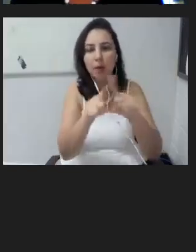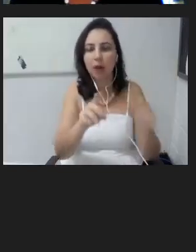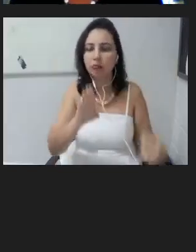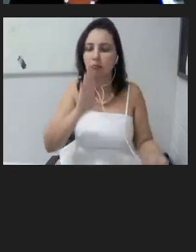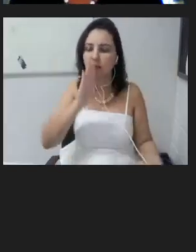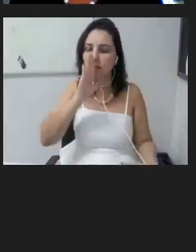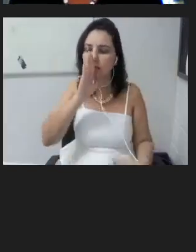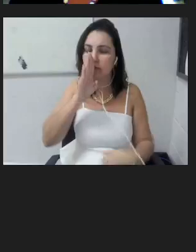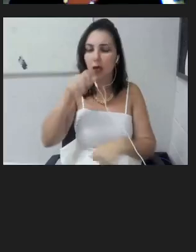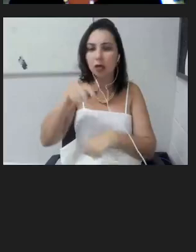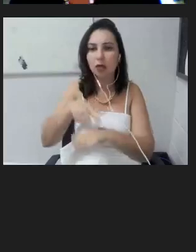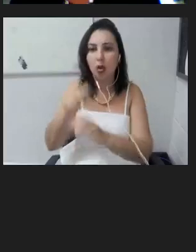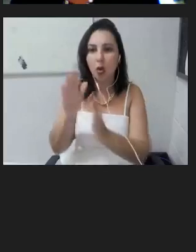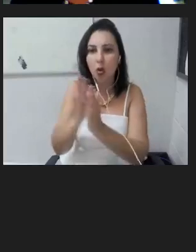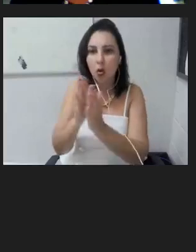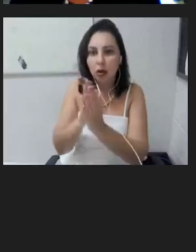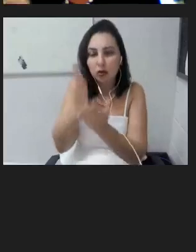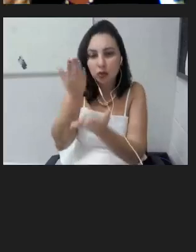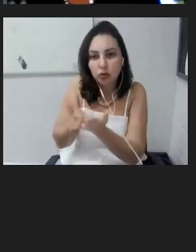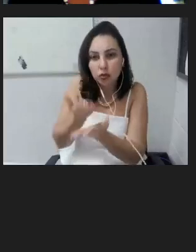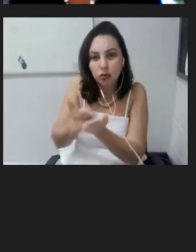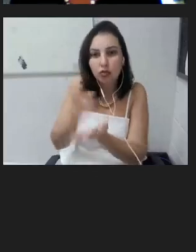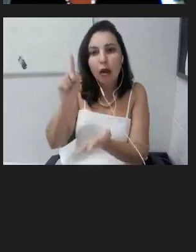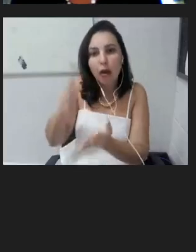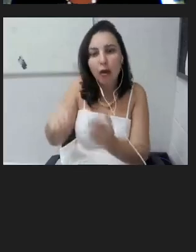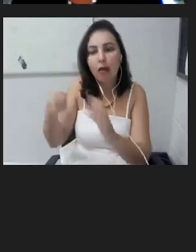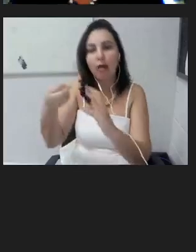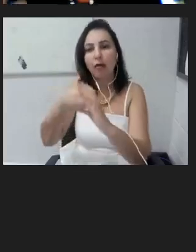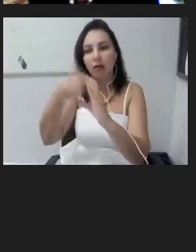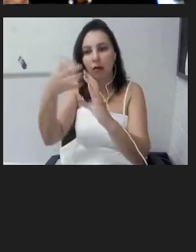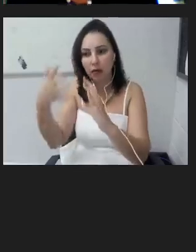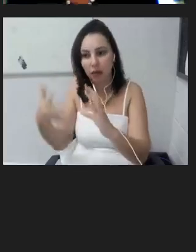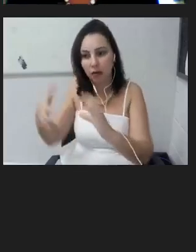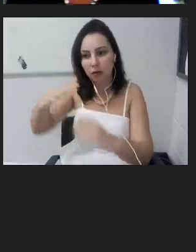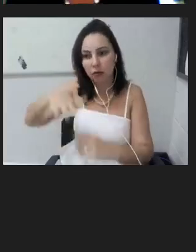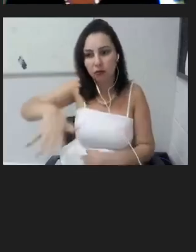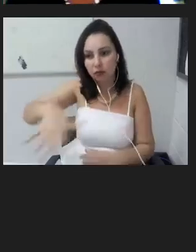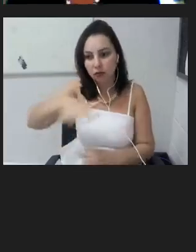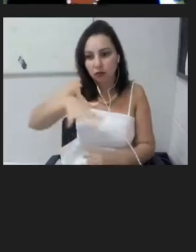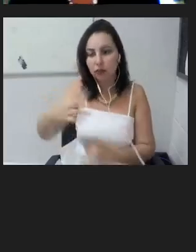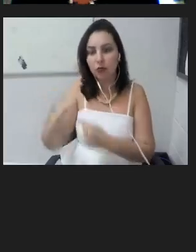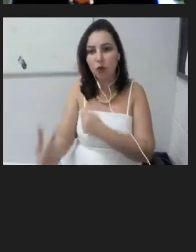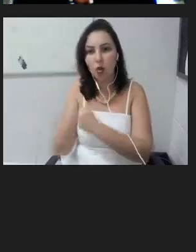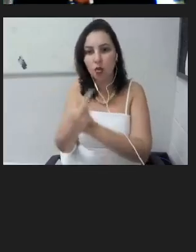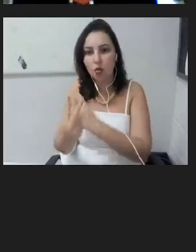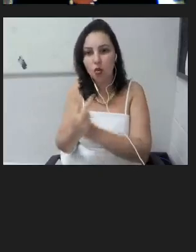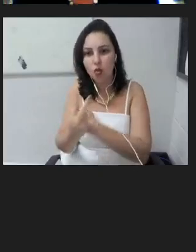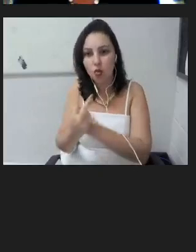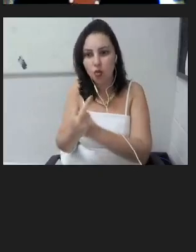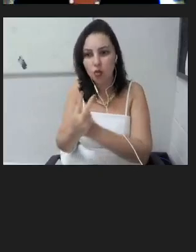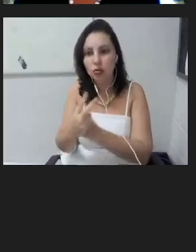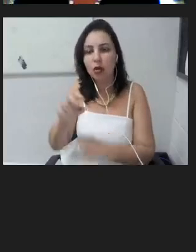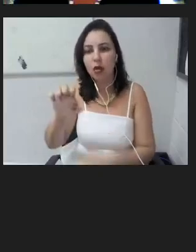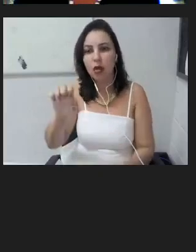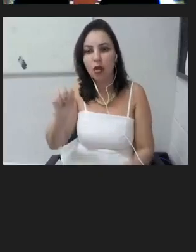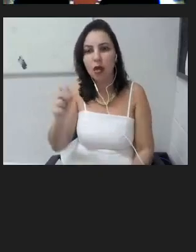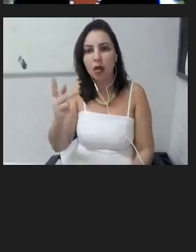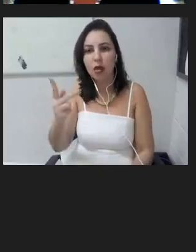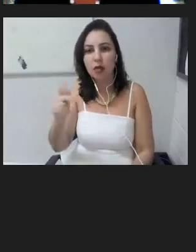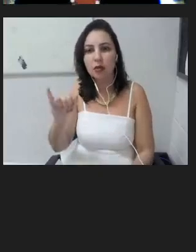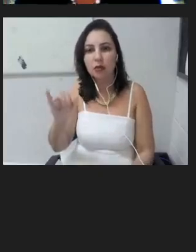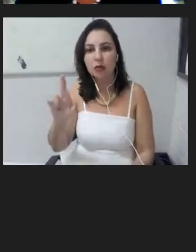oração, estudo, são características aí de um cuidado espiritual que a gente vai tendo com a gente